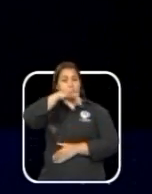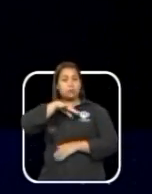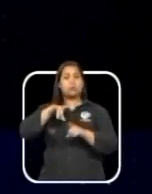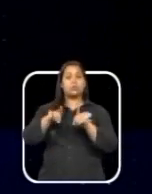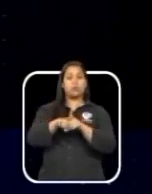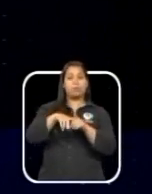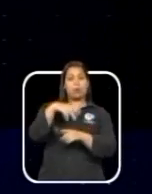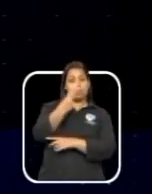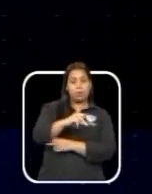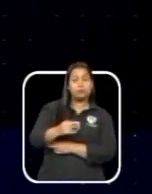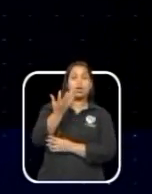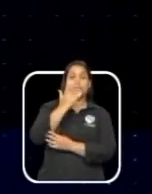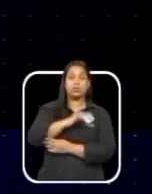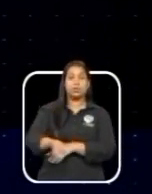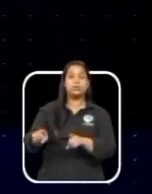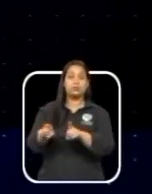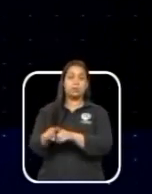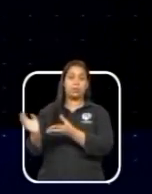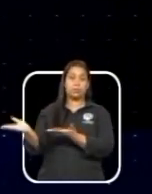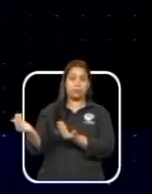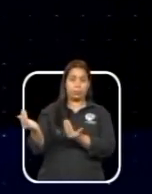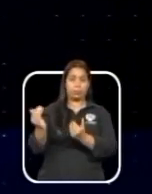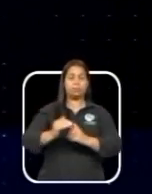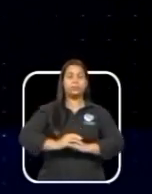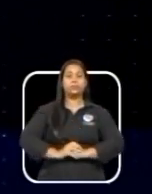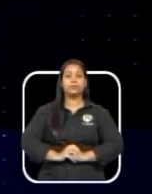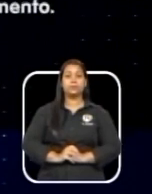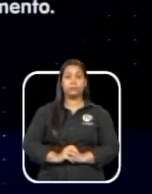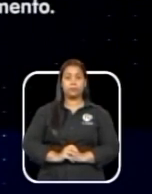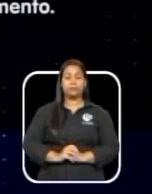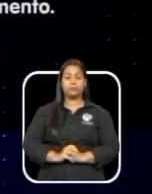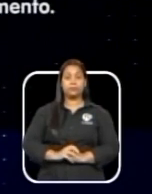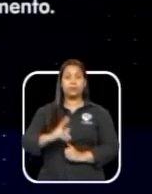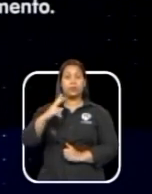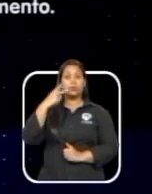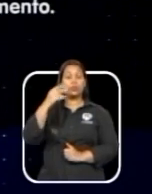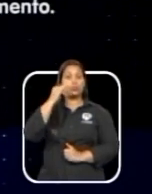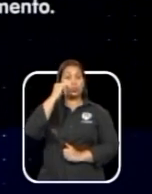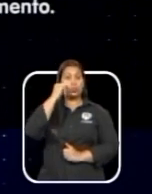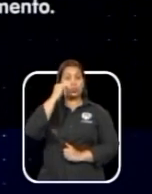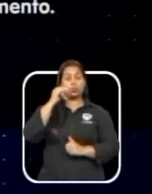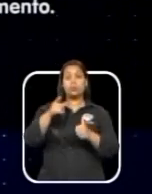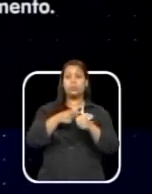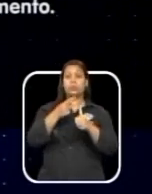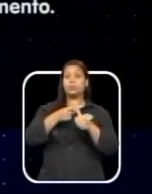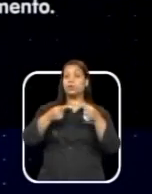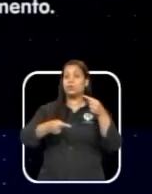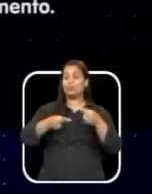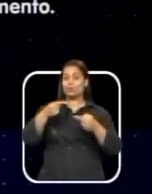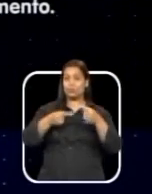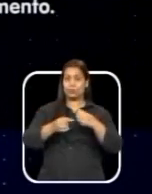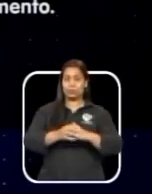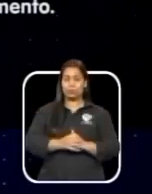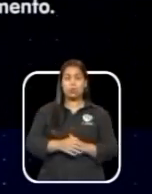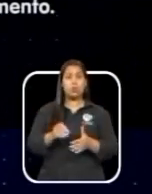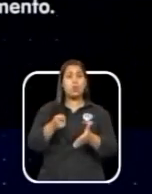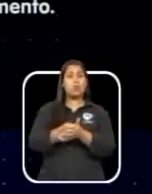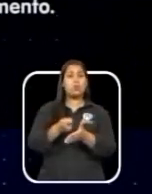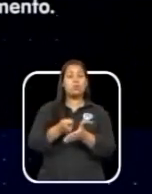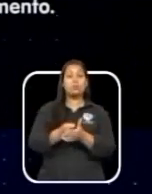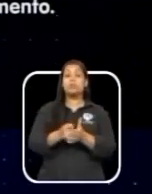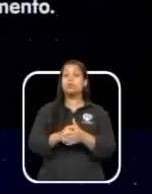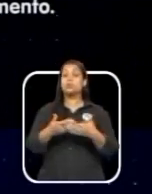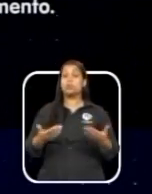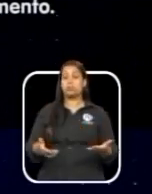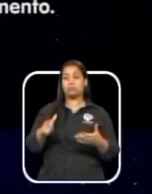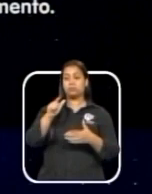abuso e maus tratos a crianças e adolescentes. De Júlio Donizete, em primeira discussão, que